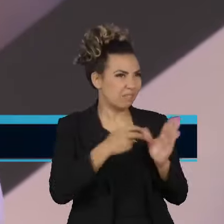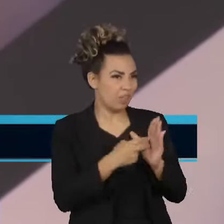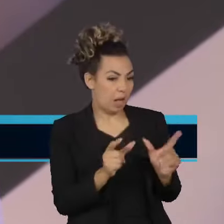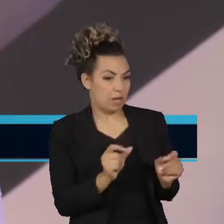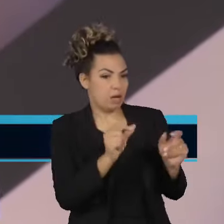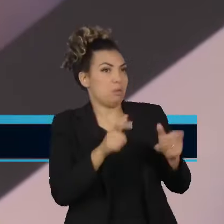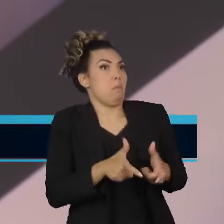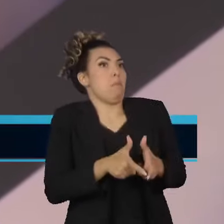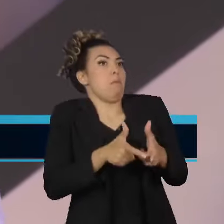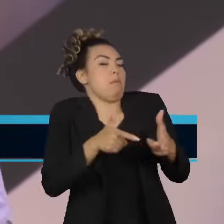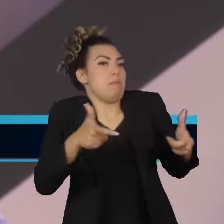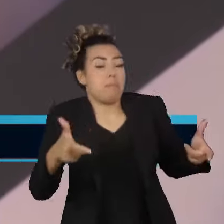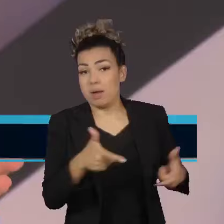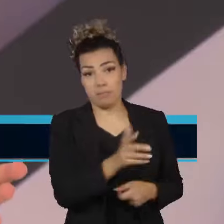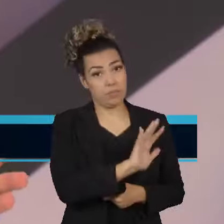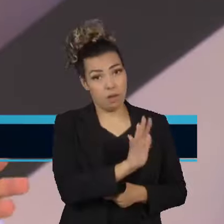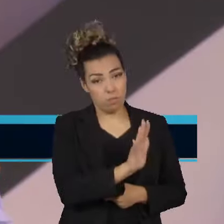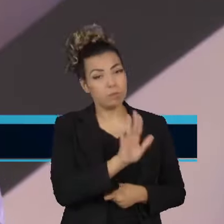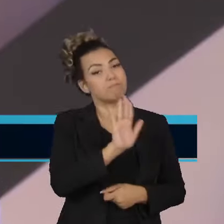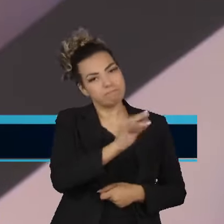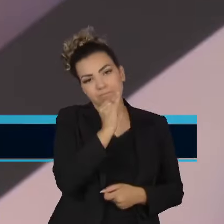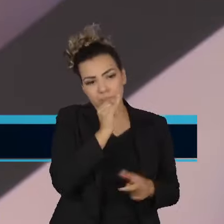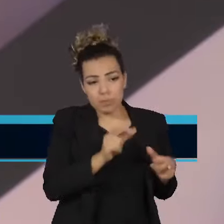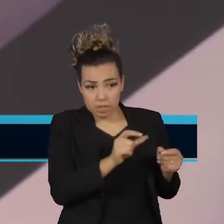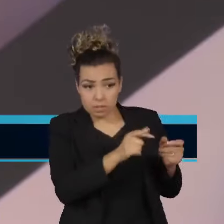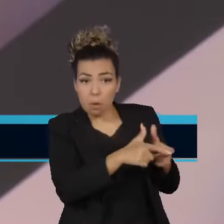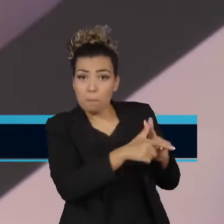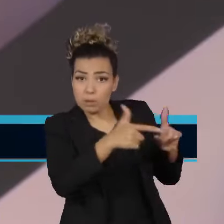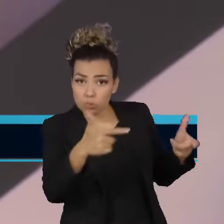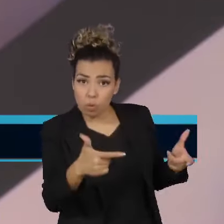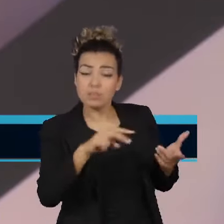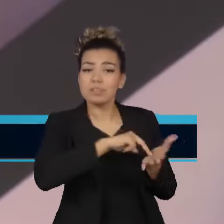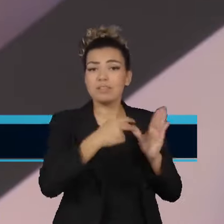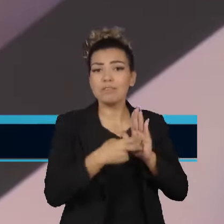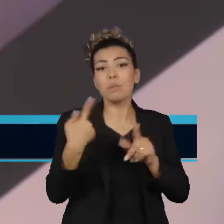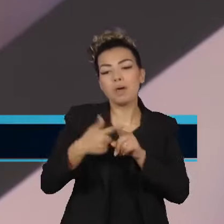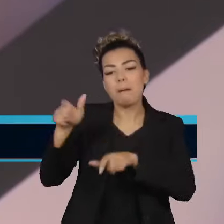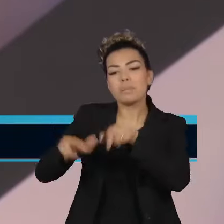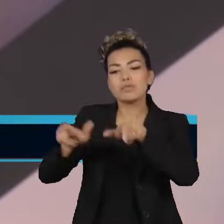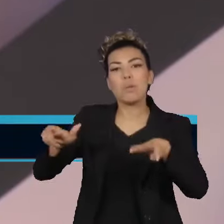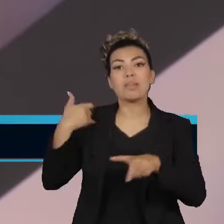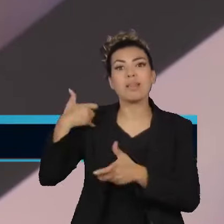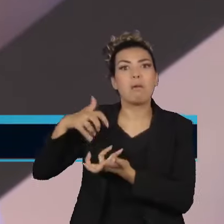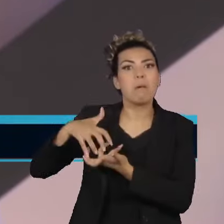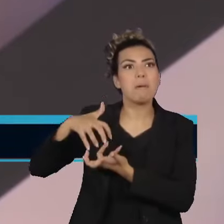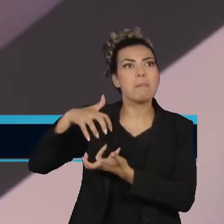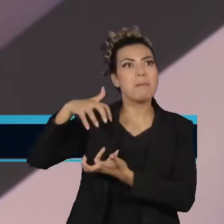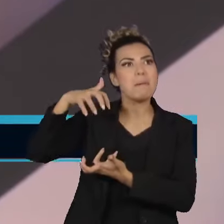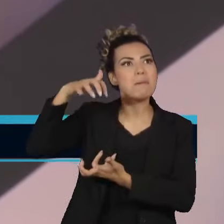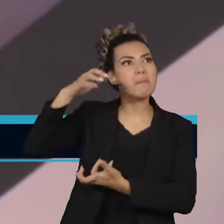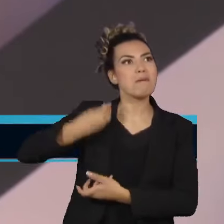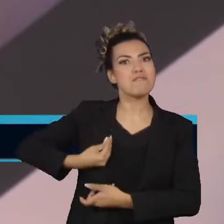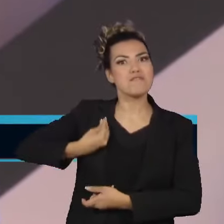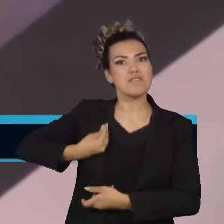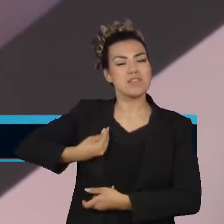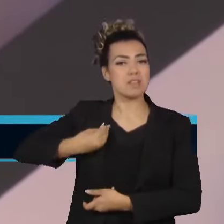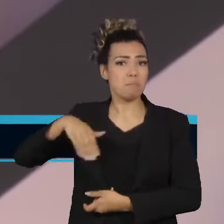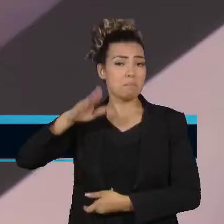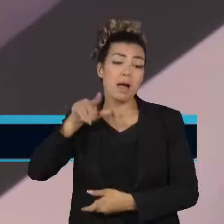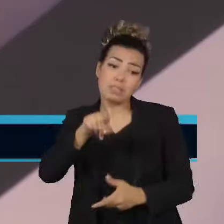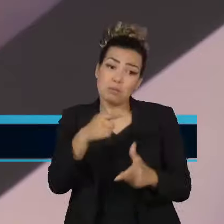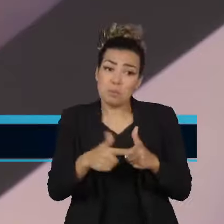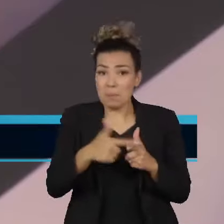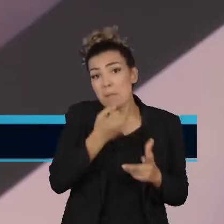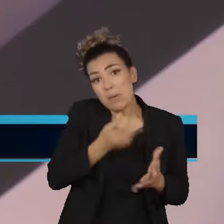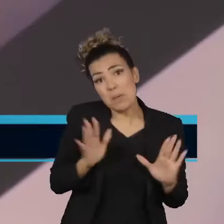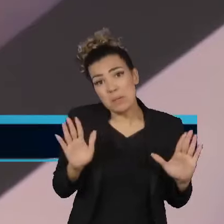Isso está provavelmente por causa do aumento da expectativa de vida. Quer dizer, isso é até um bom problema, porque estamos vivendo